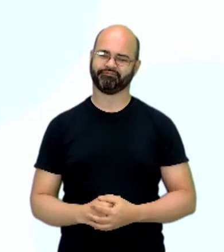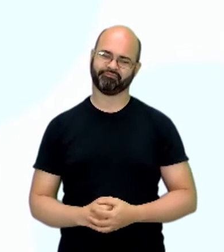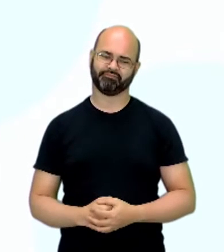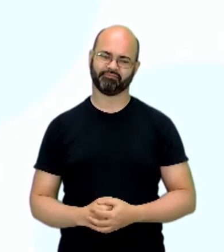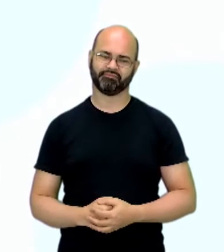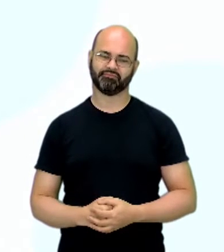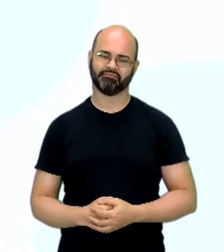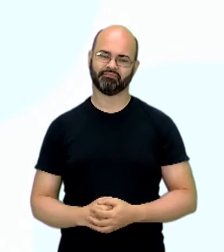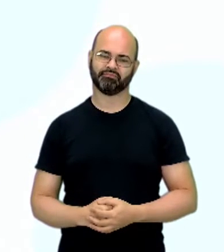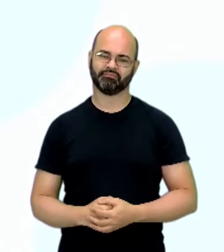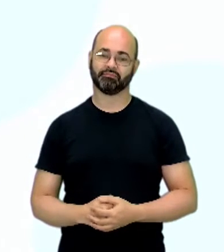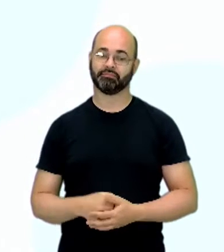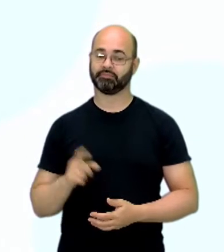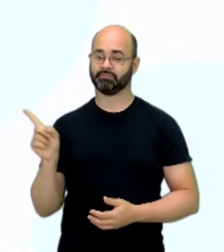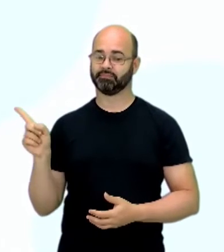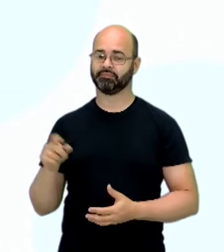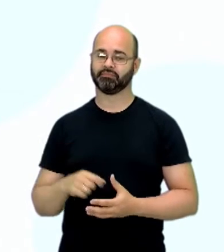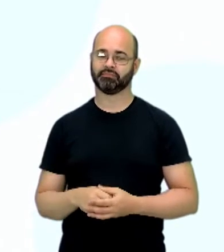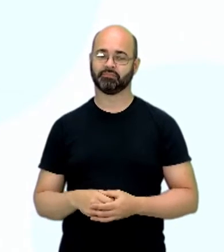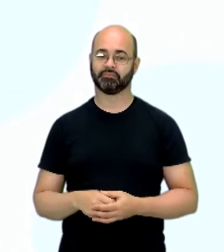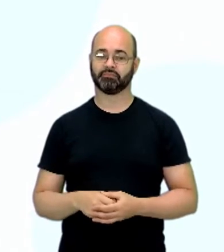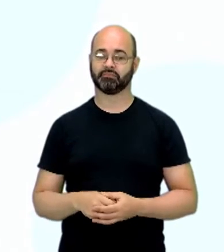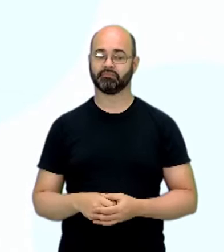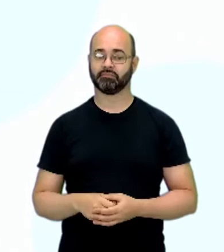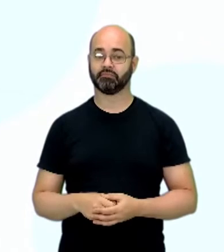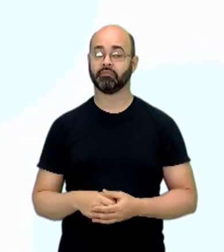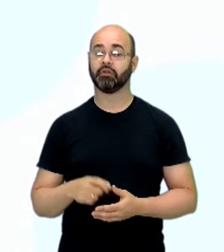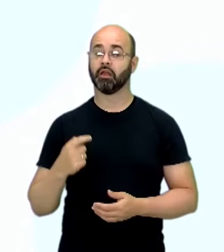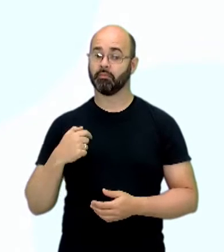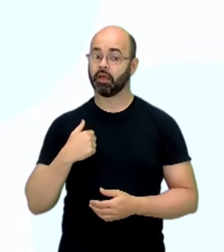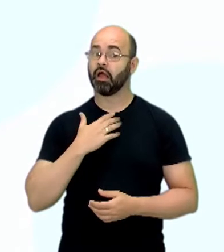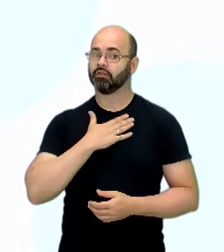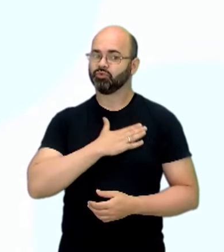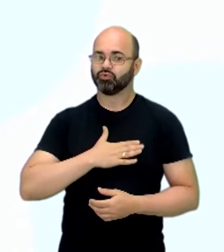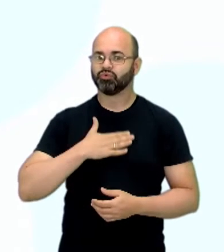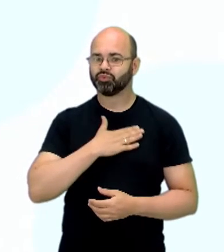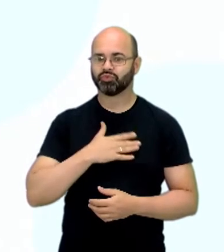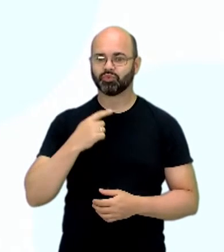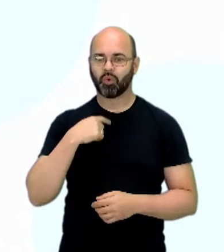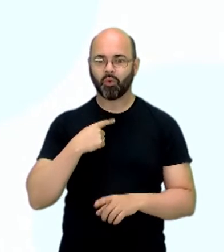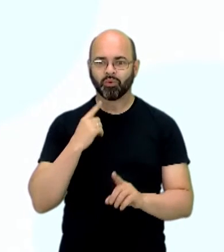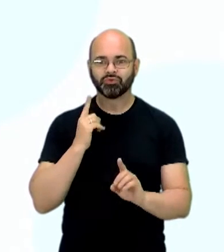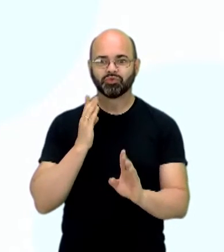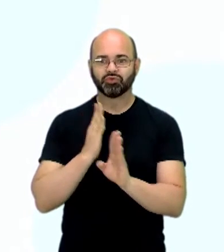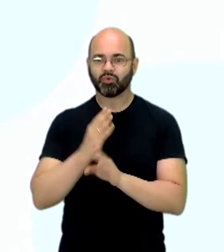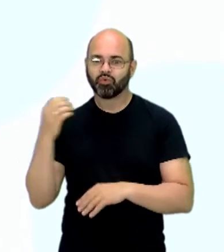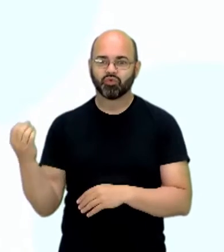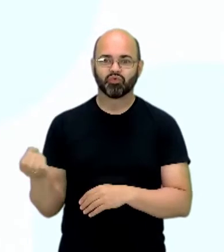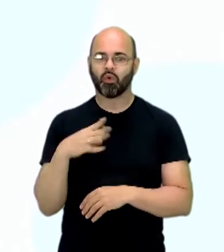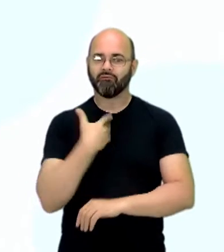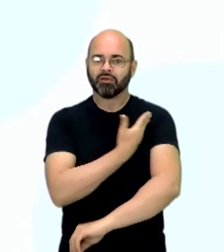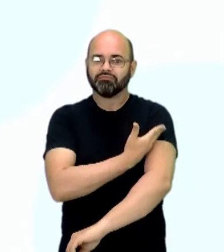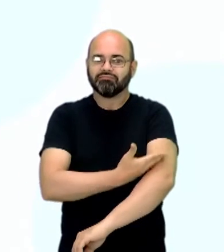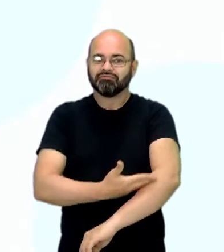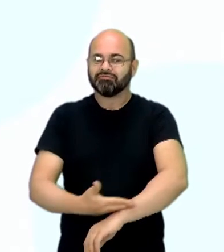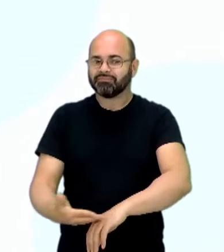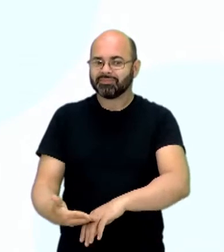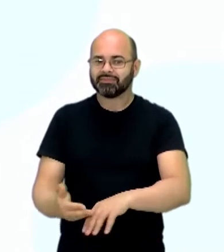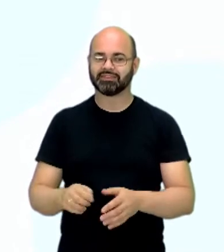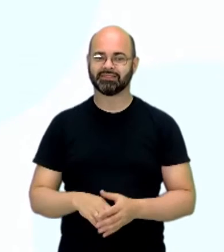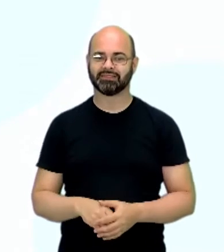mais. But I am delighted that I discovered a new hobby and fondness for